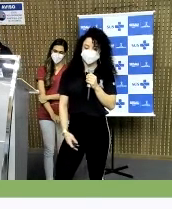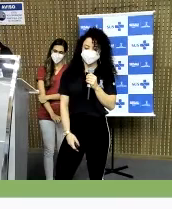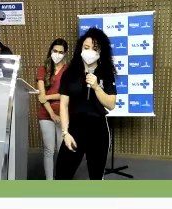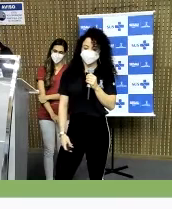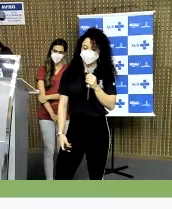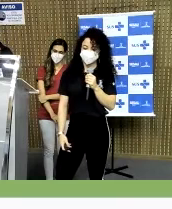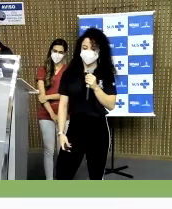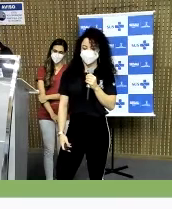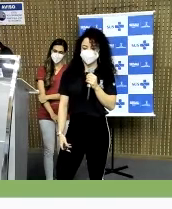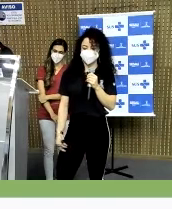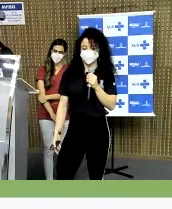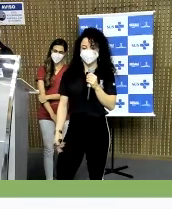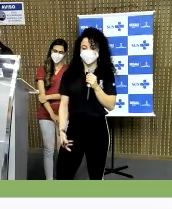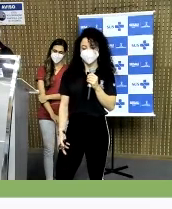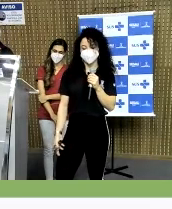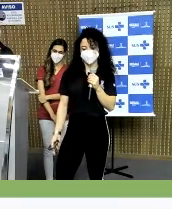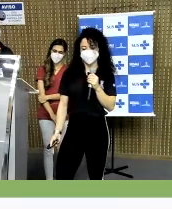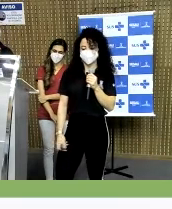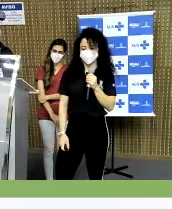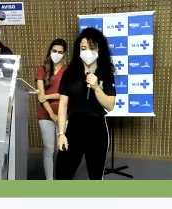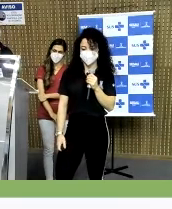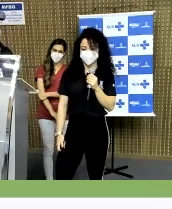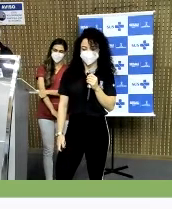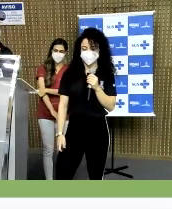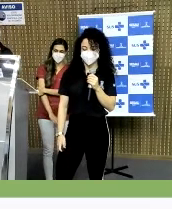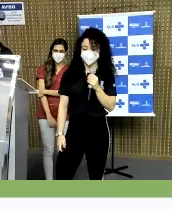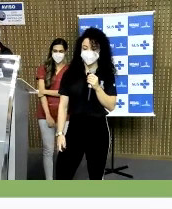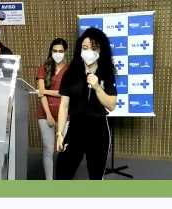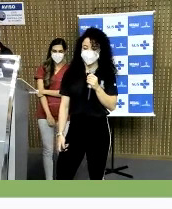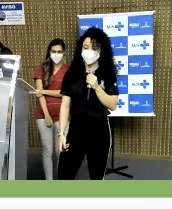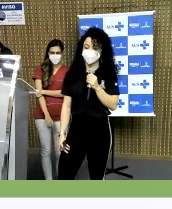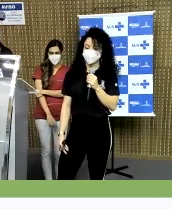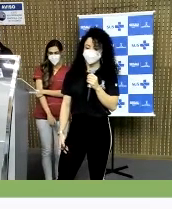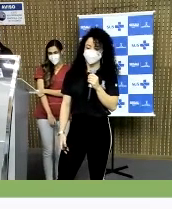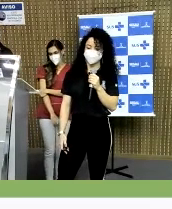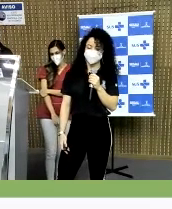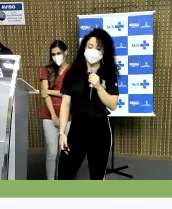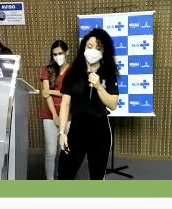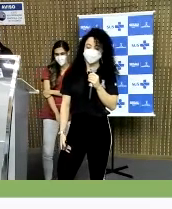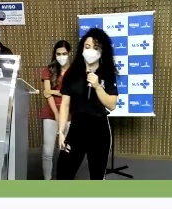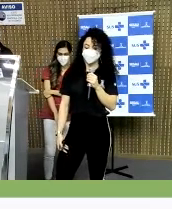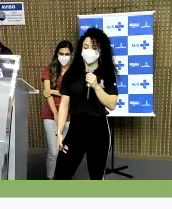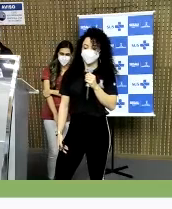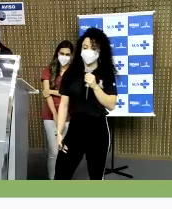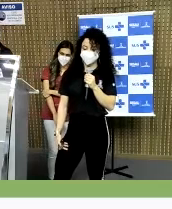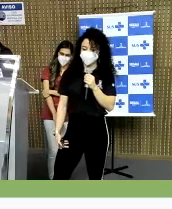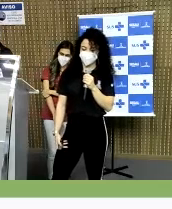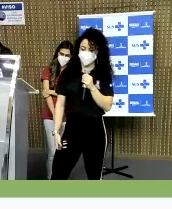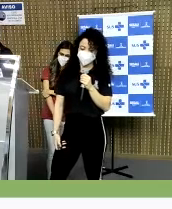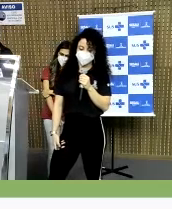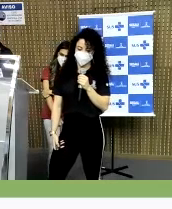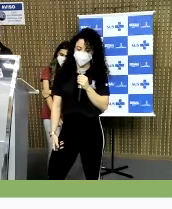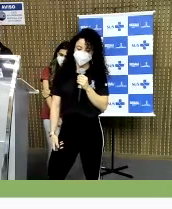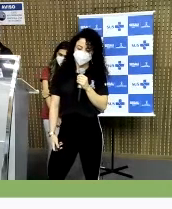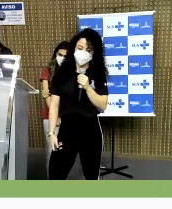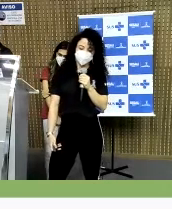consultas a essas gestantes, sendo o parâmetro 2 consultas para cada gestante, né? E no primeiro semestre de 2021,